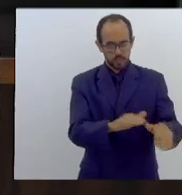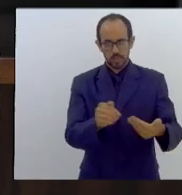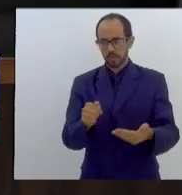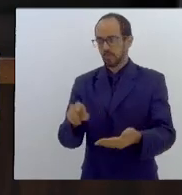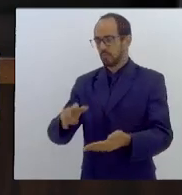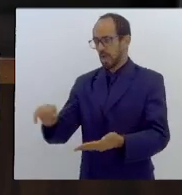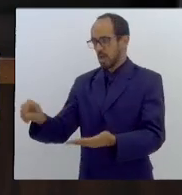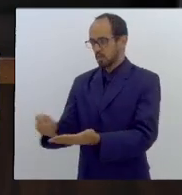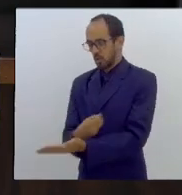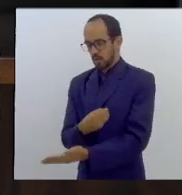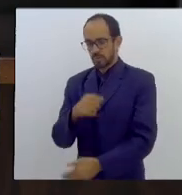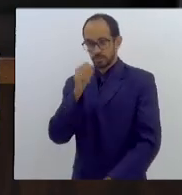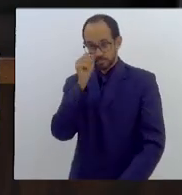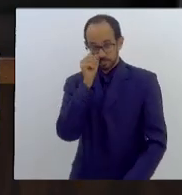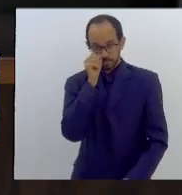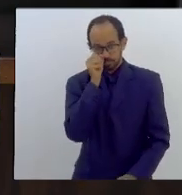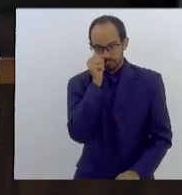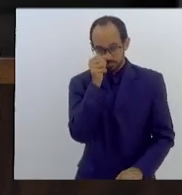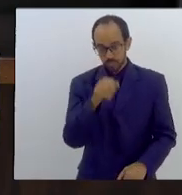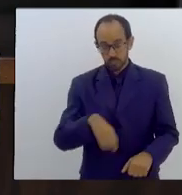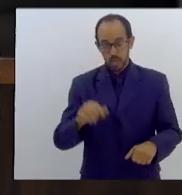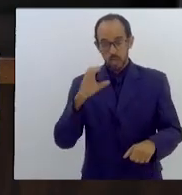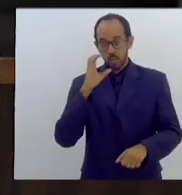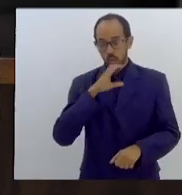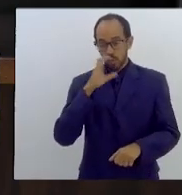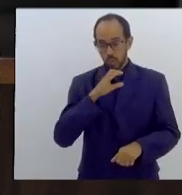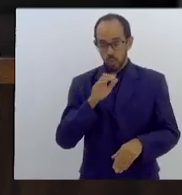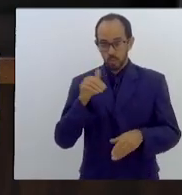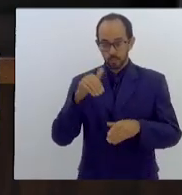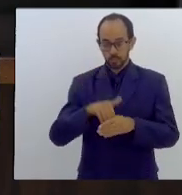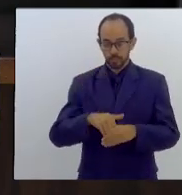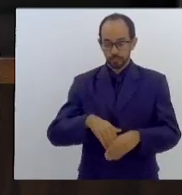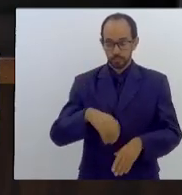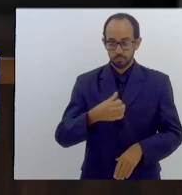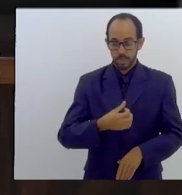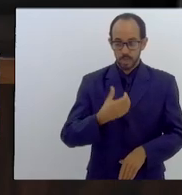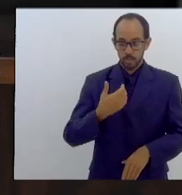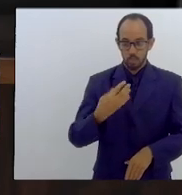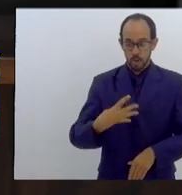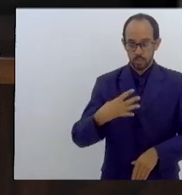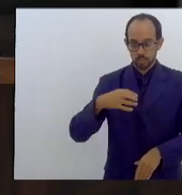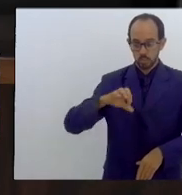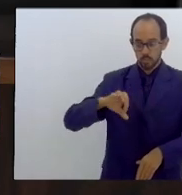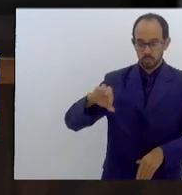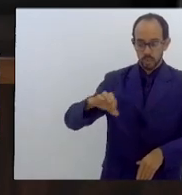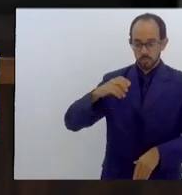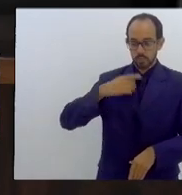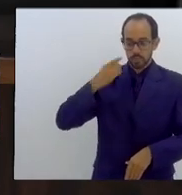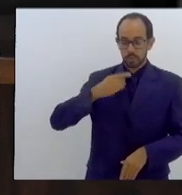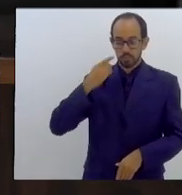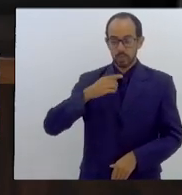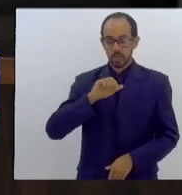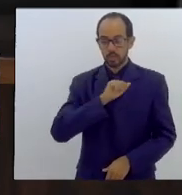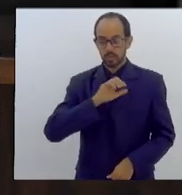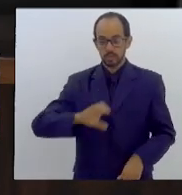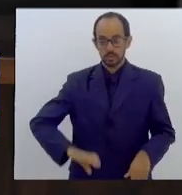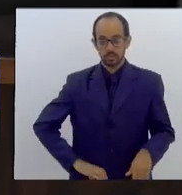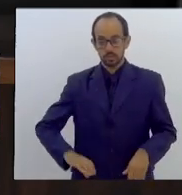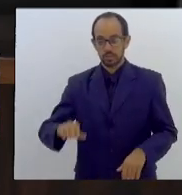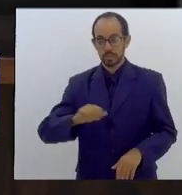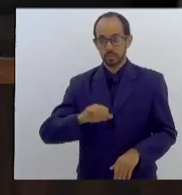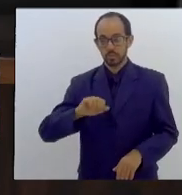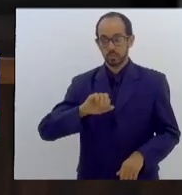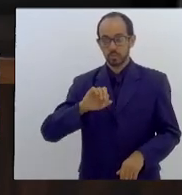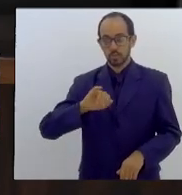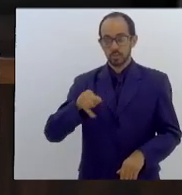vai ao autógrafo. Em regime de urgência em discussão única, projeto de lei 6499 de 22, de autoria dos deputados André Siciliano e Jorge